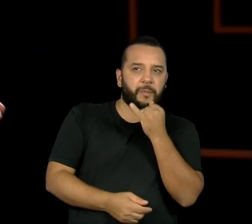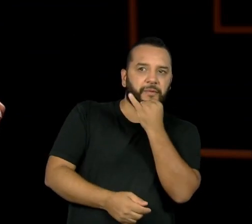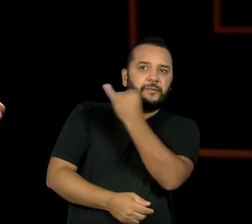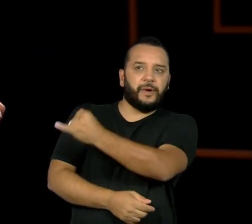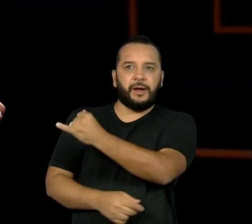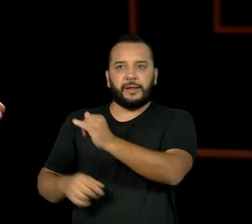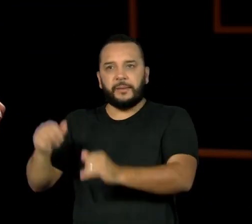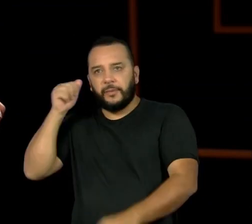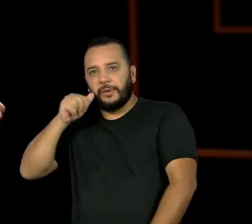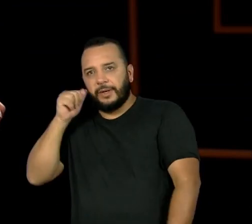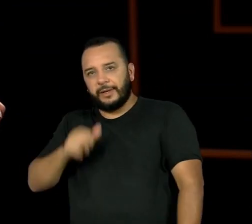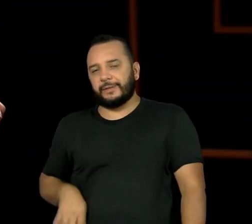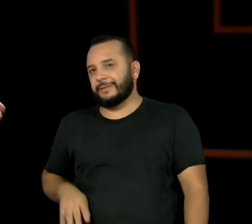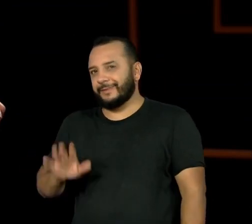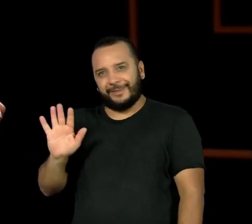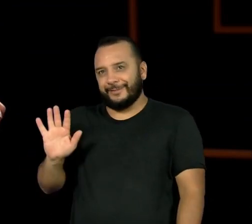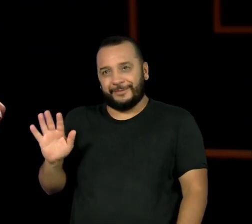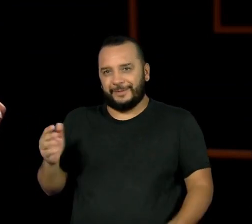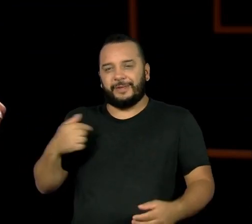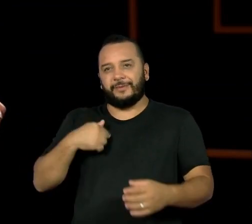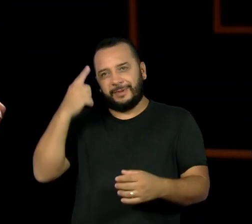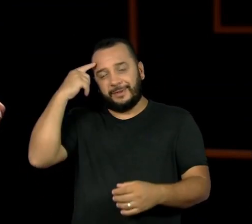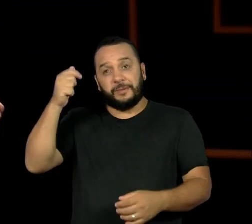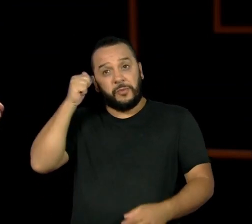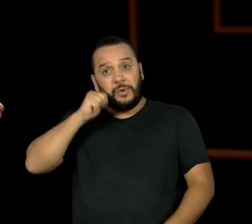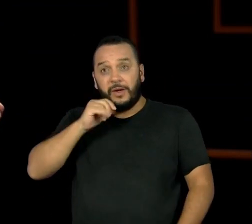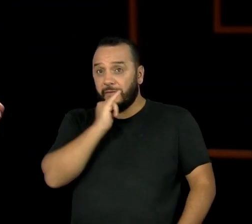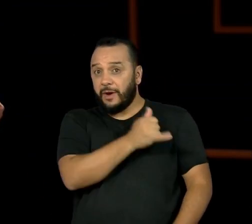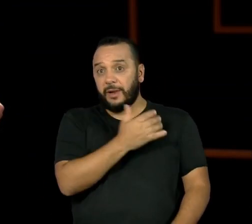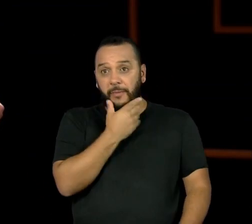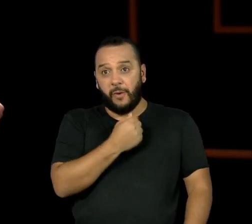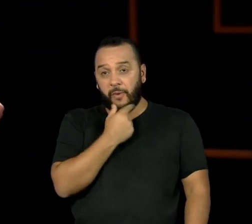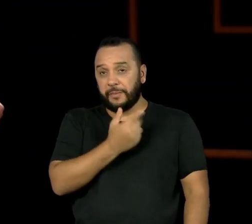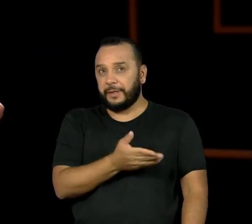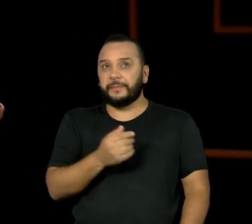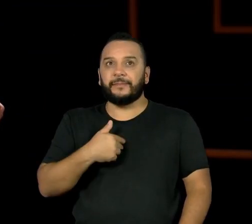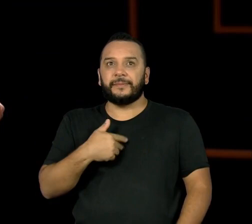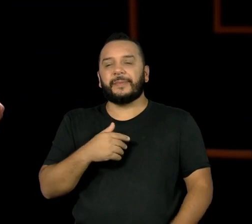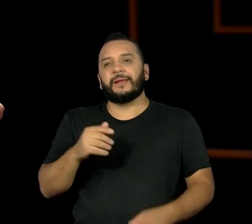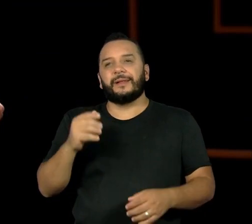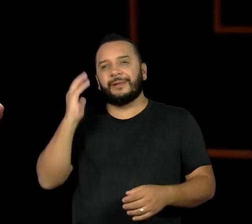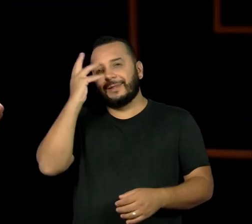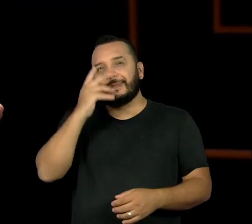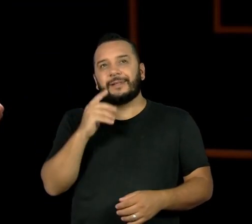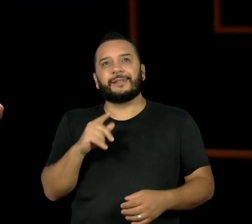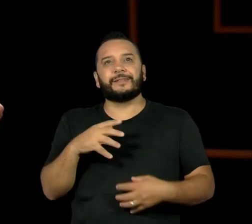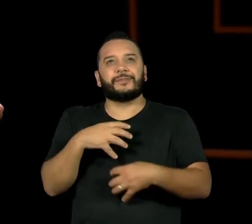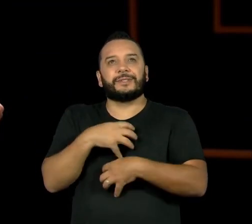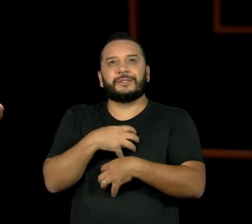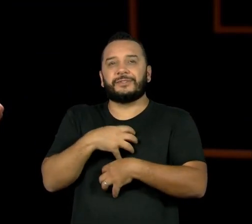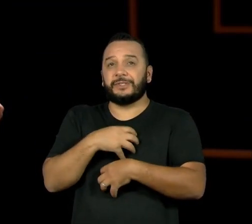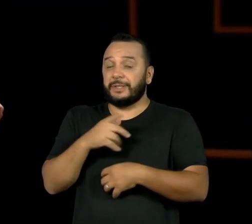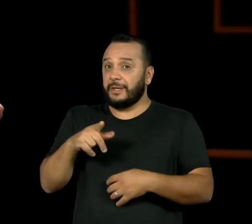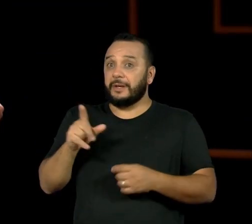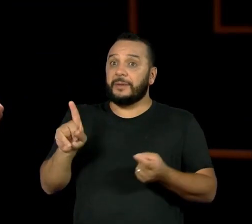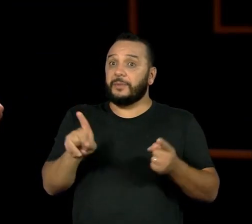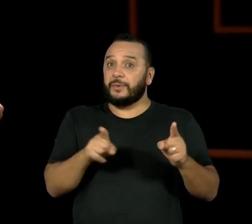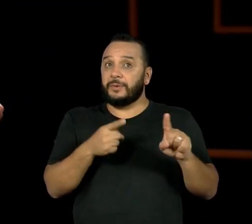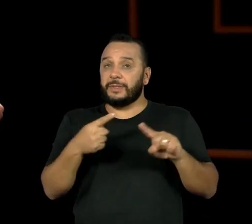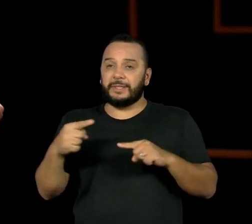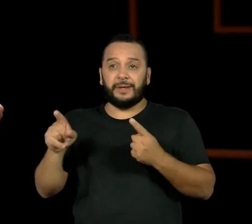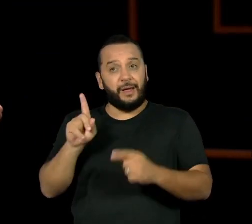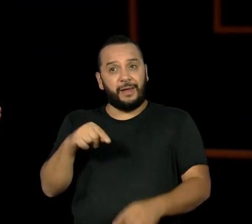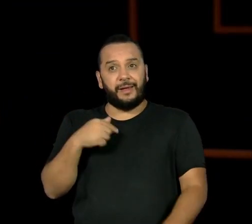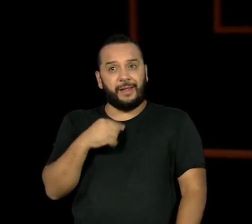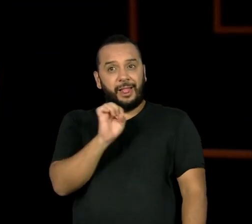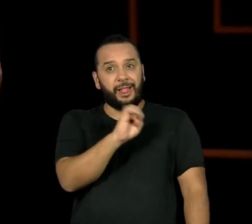te sentindo. Aí eu fico até com vergonha às vezes de cantar. Ela fala, como é que você canta um negócio desse? É uma verdadeira cantada.